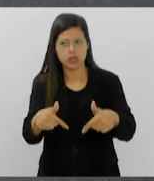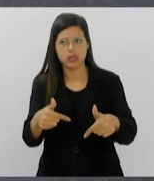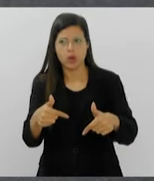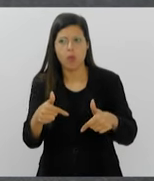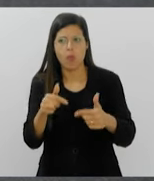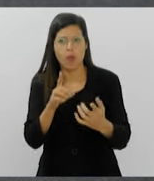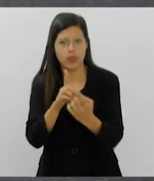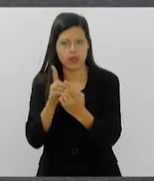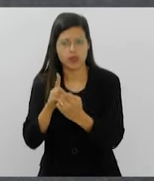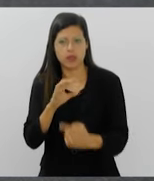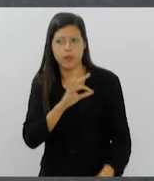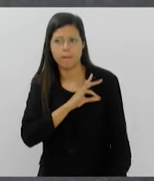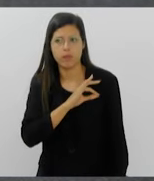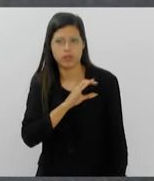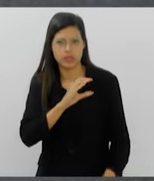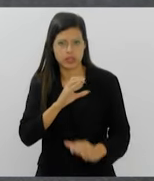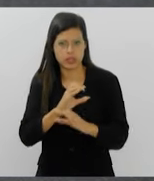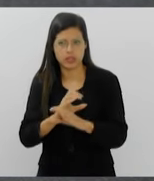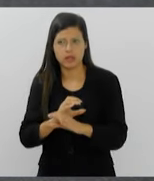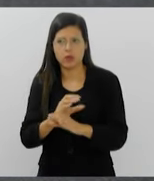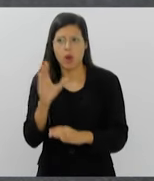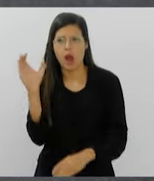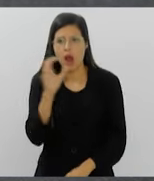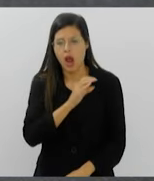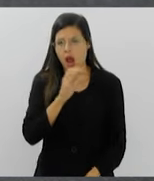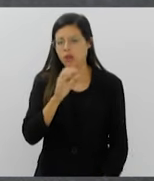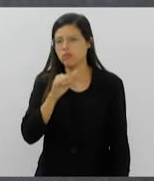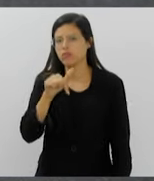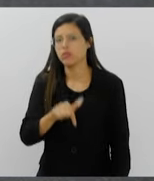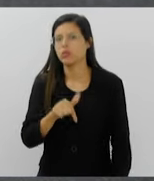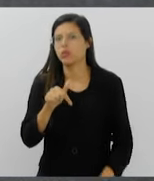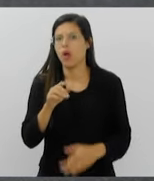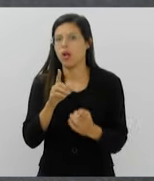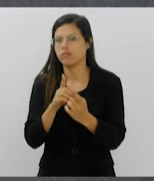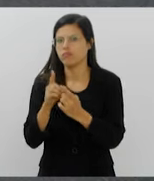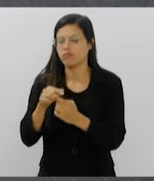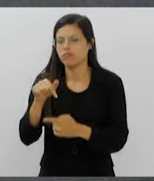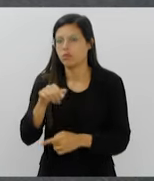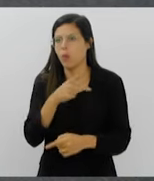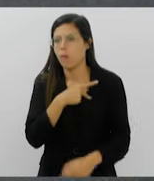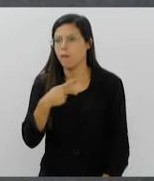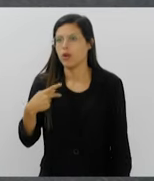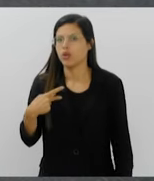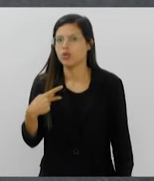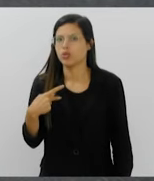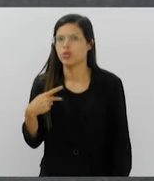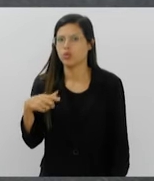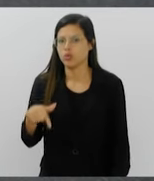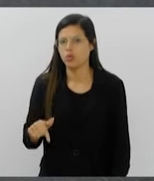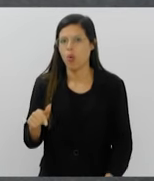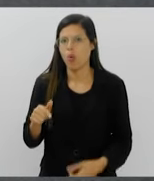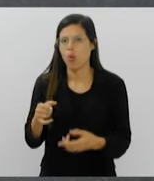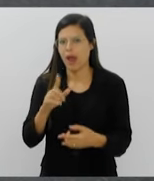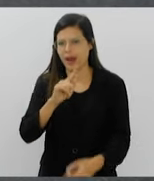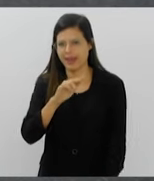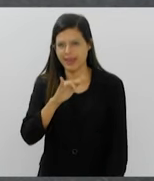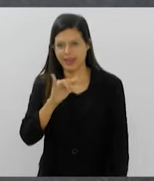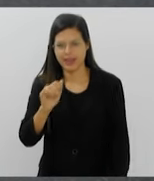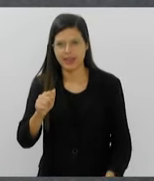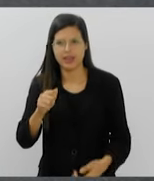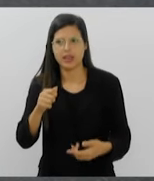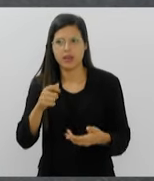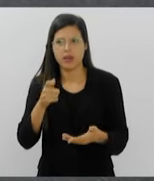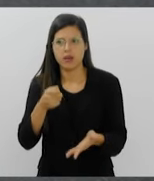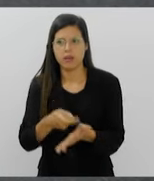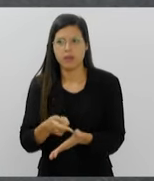rápido. Atendeu o pastor, entregou a guia para ele levar o carro para casa, só que ele se deparou com a APL